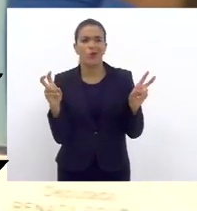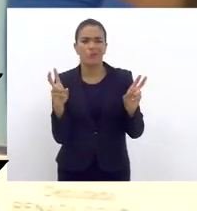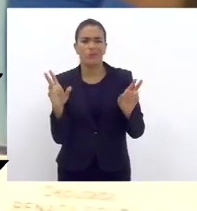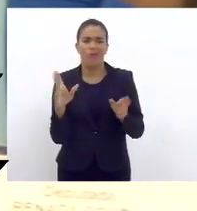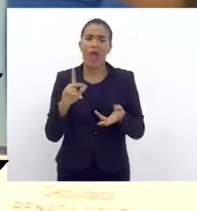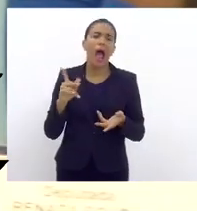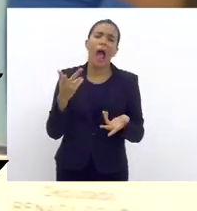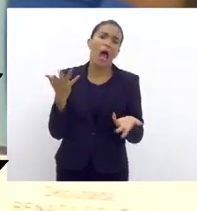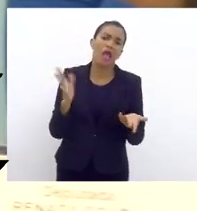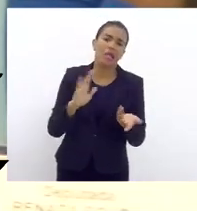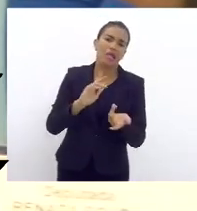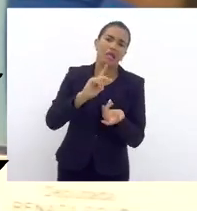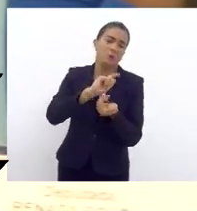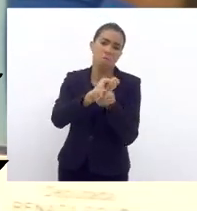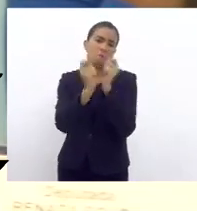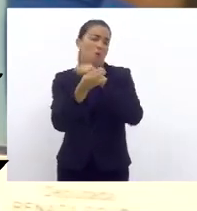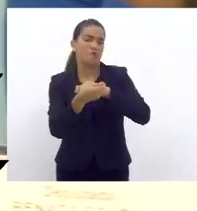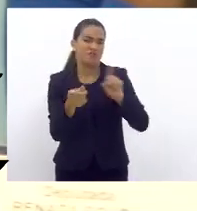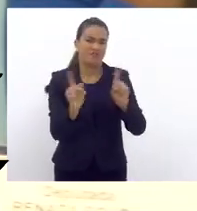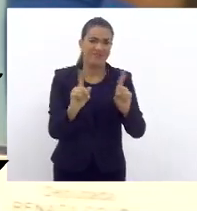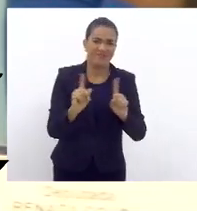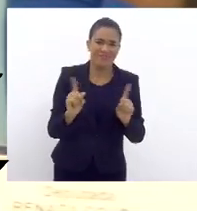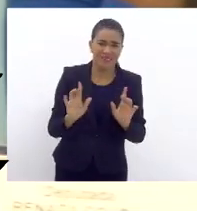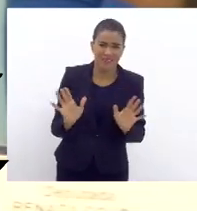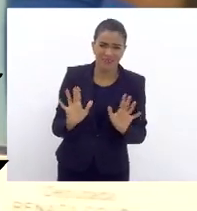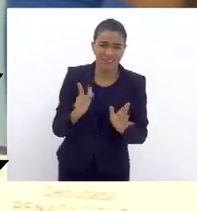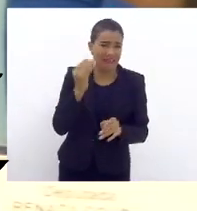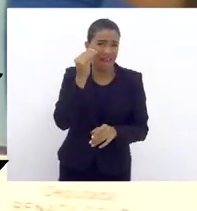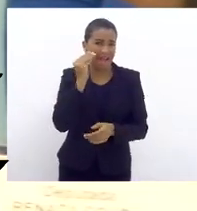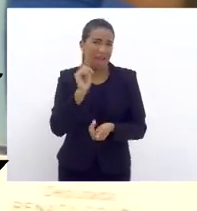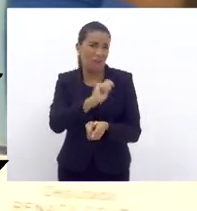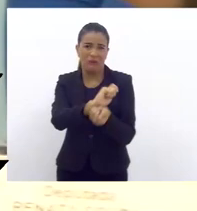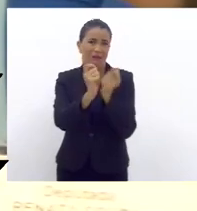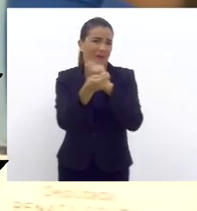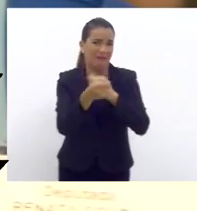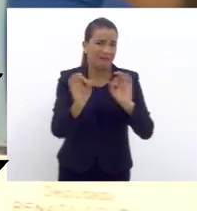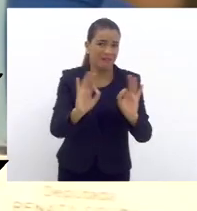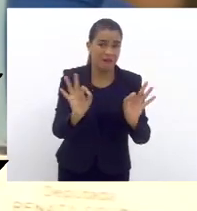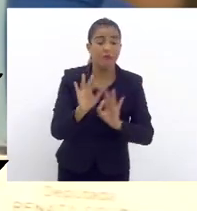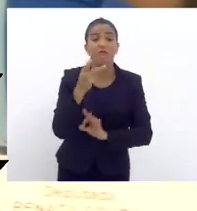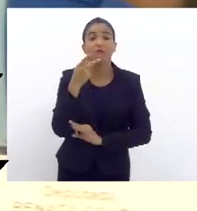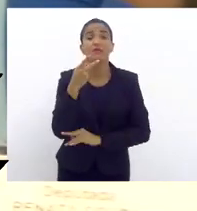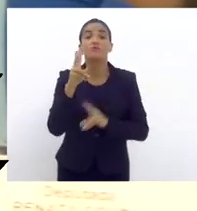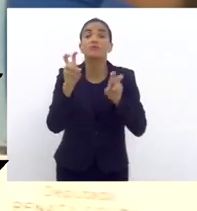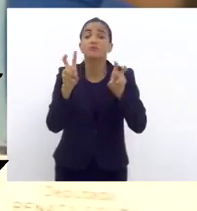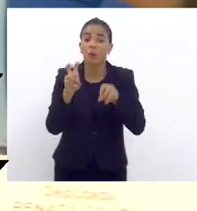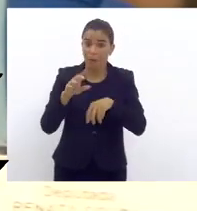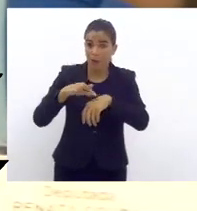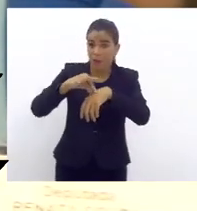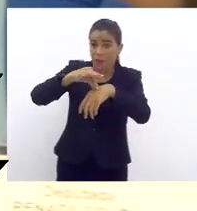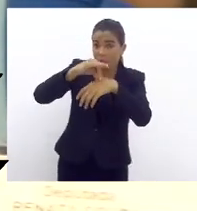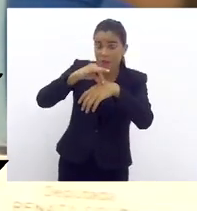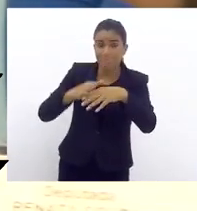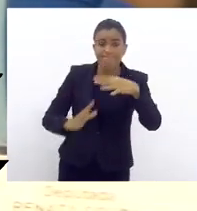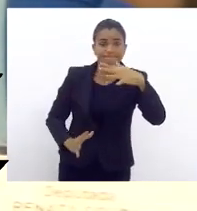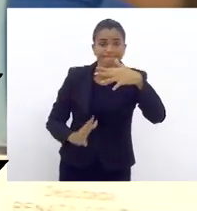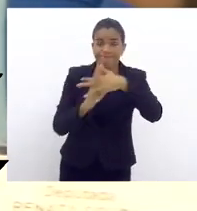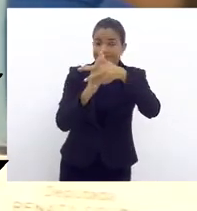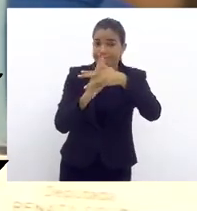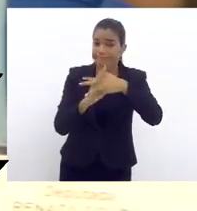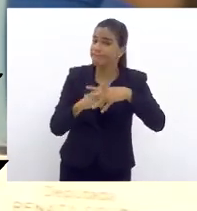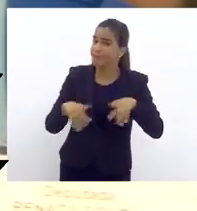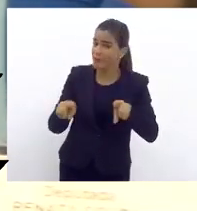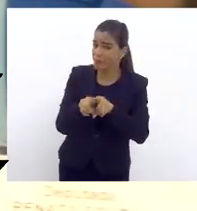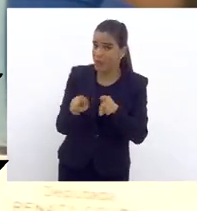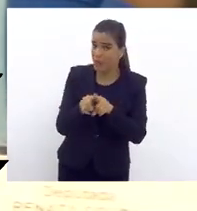convertido ninguém tá tentando né converter ninguém mas falamos sim de uma materialidade esgotável e que